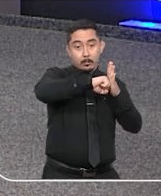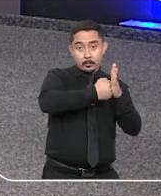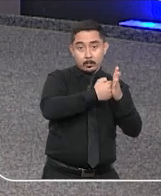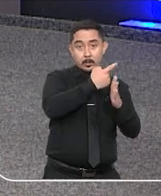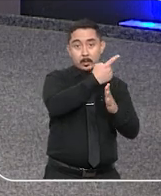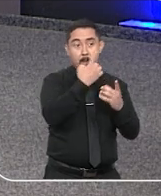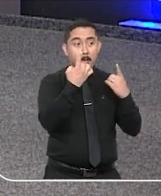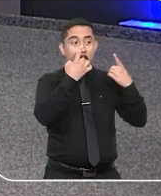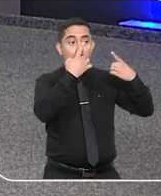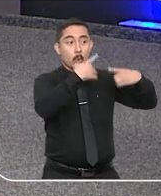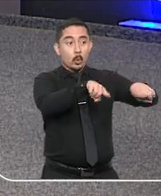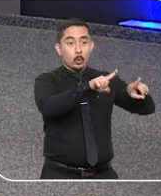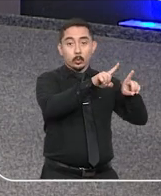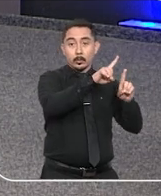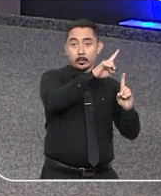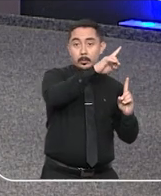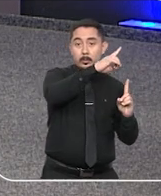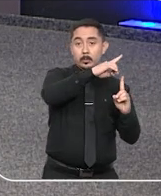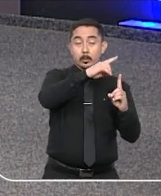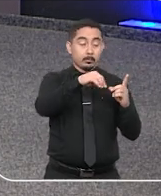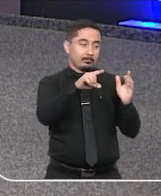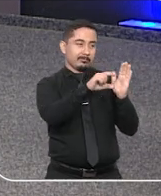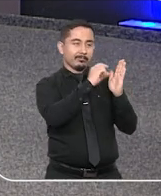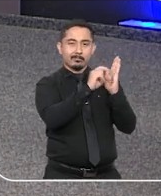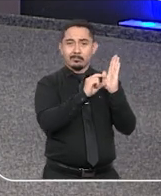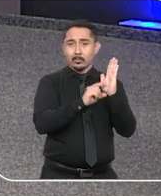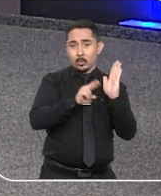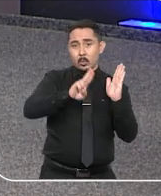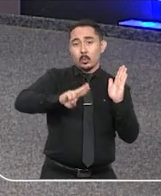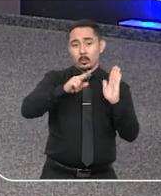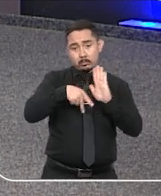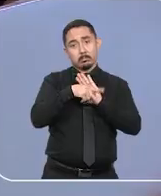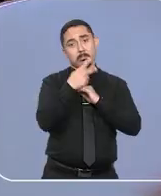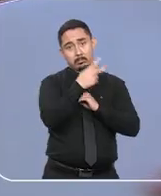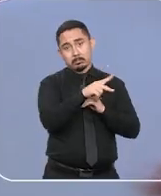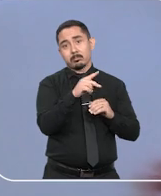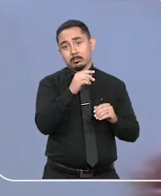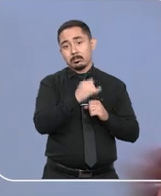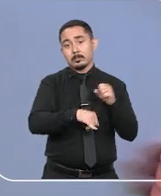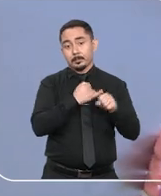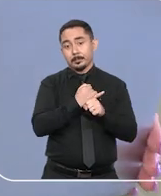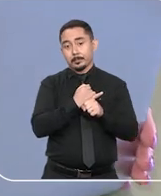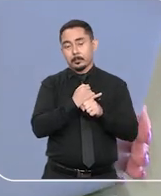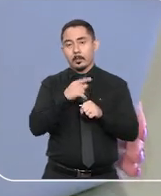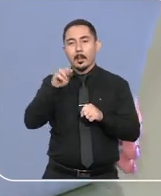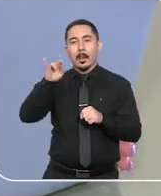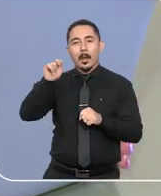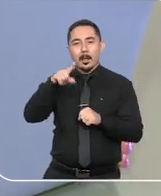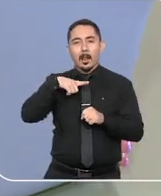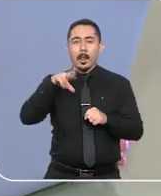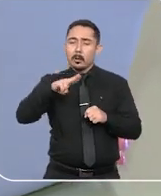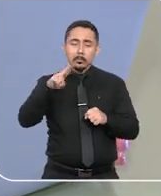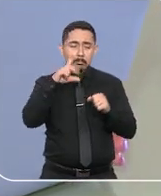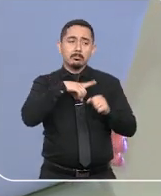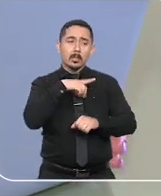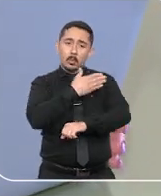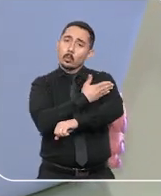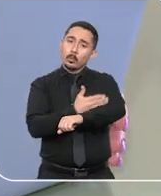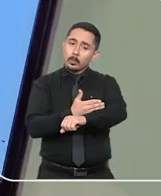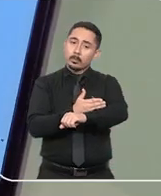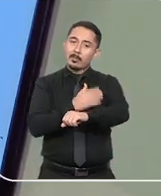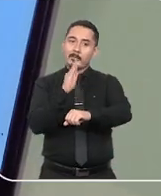denunciados por violação dos termos de uso do próprio site. Larissa tem costume de fazer compras pela